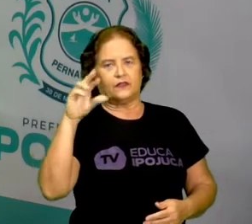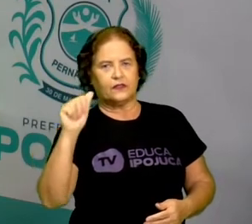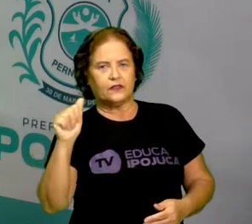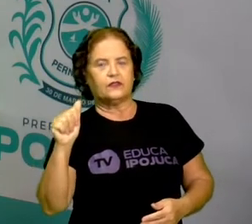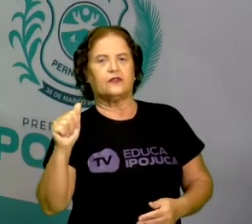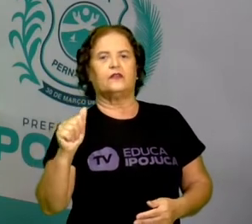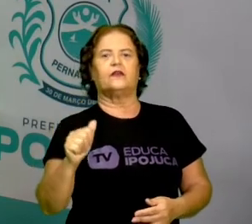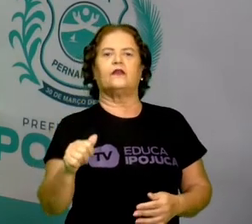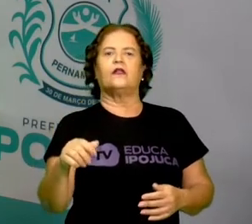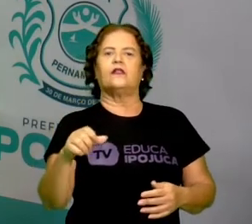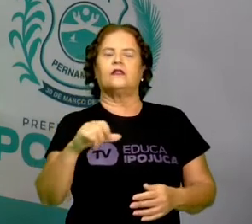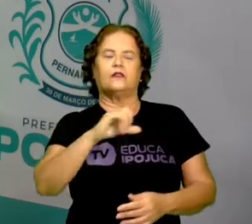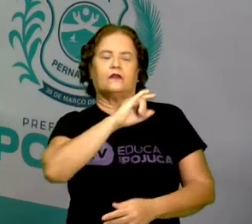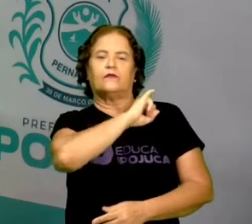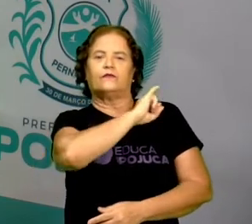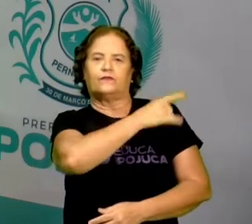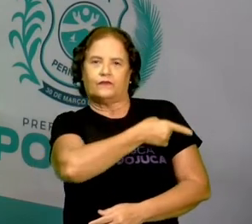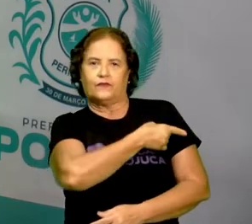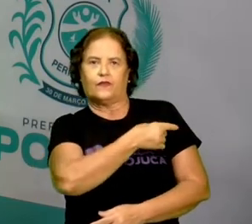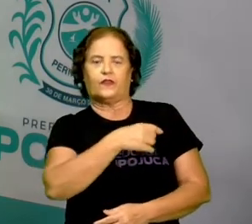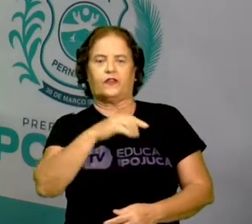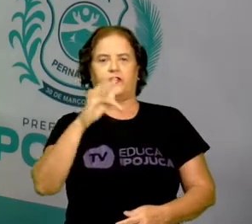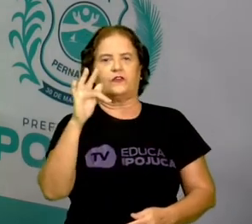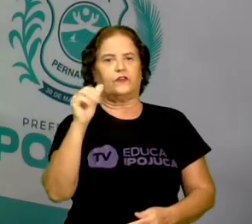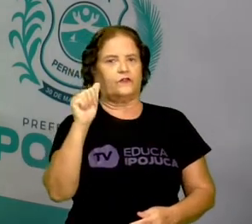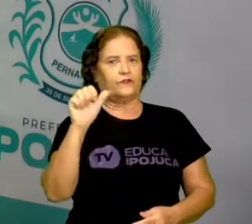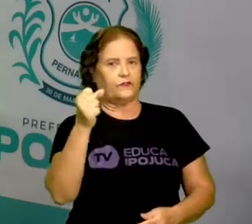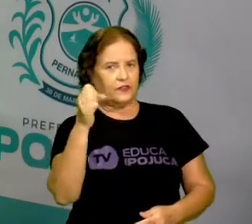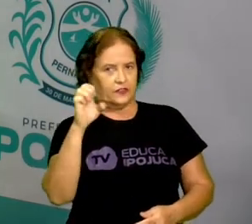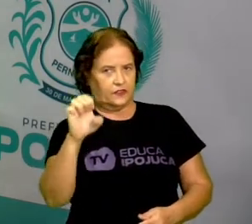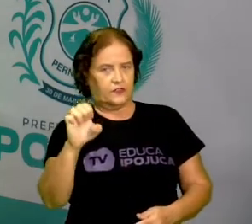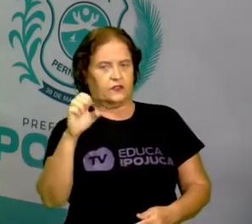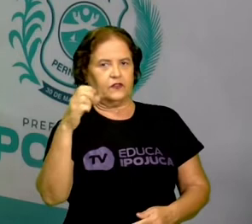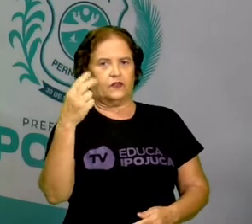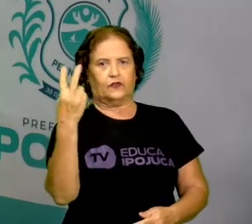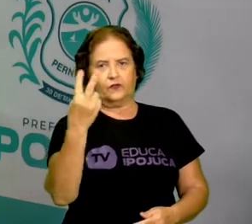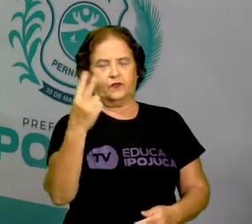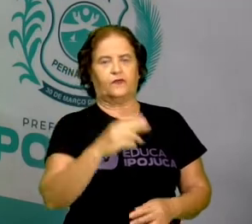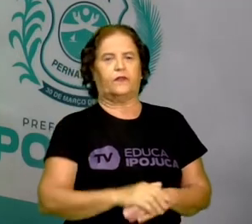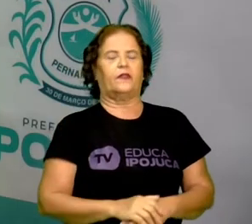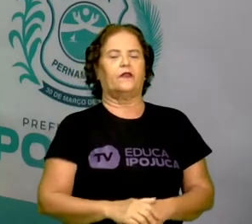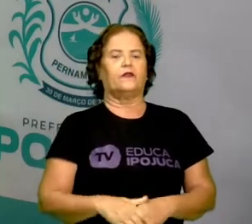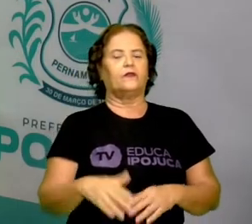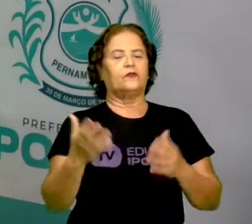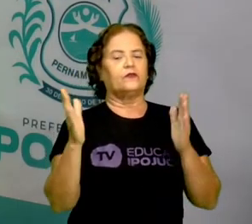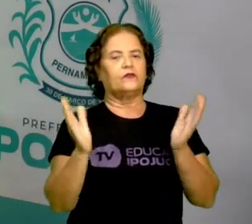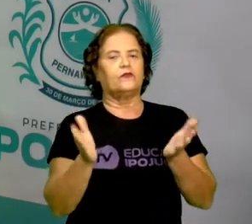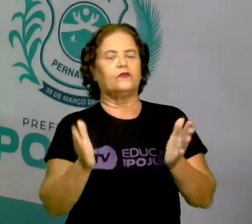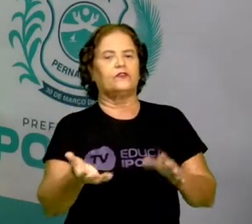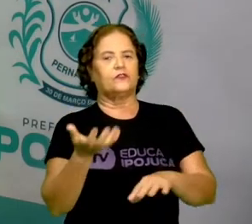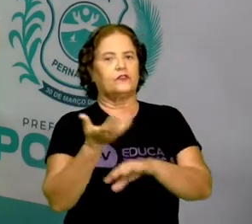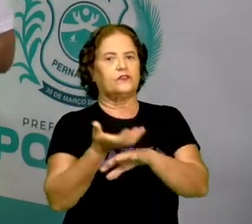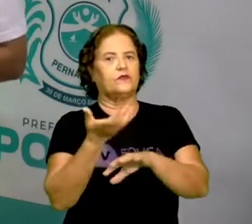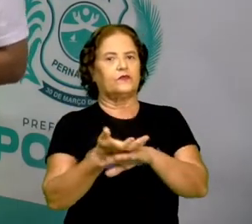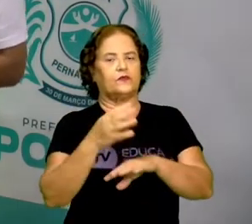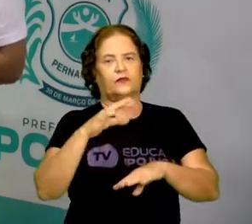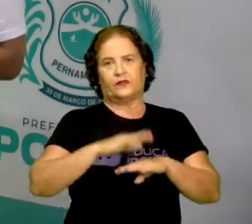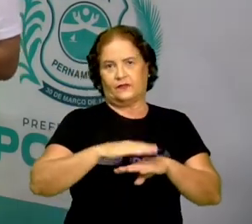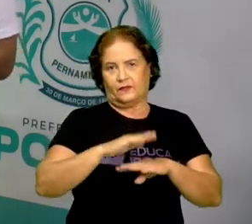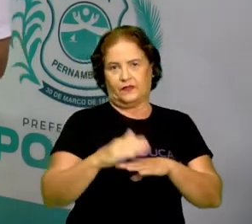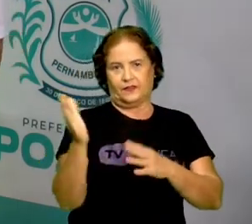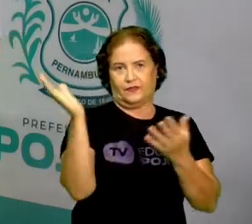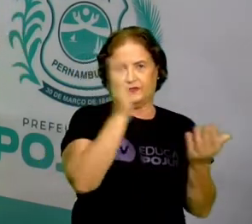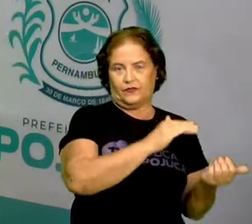na EJA Fase 2 e hoje na disciplina de Matemática. Vamos lá? Hoje estaremos